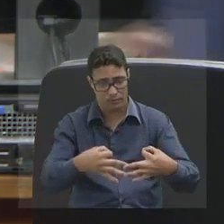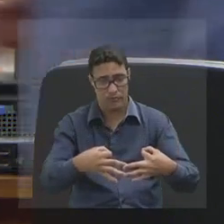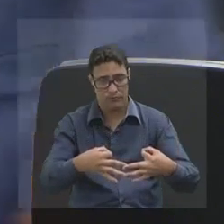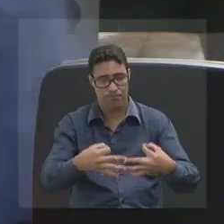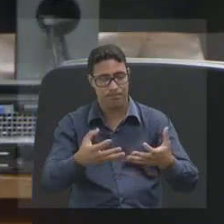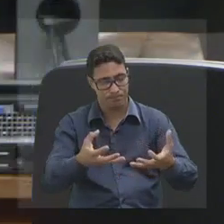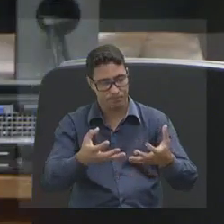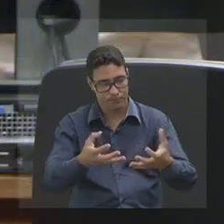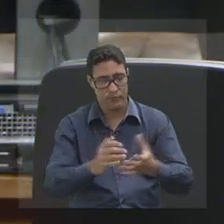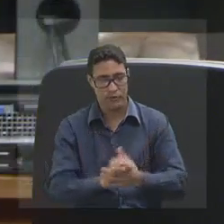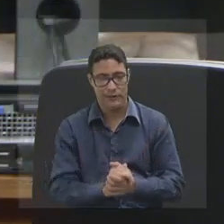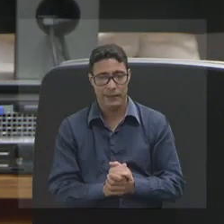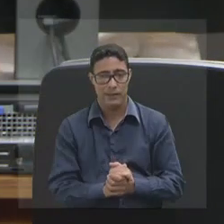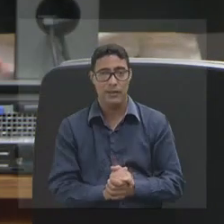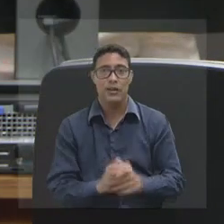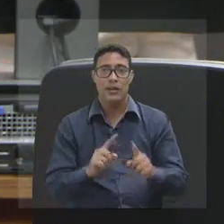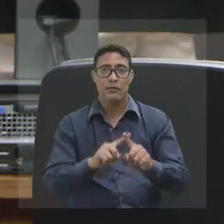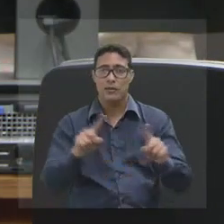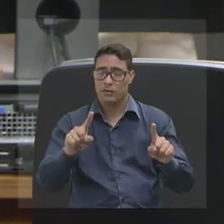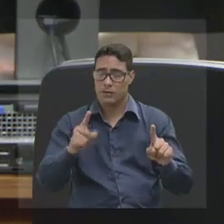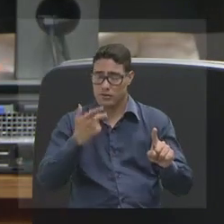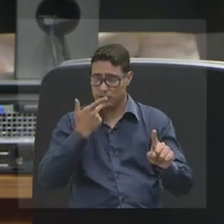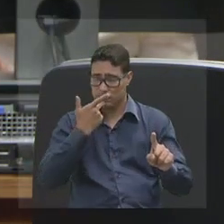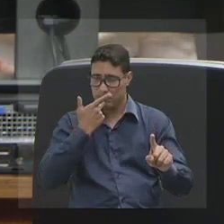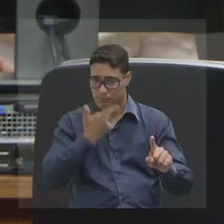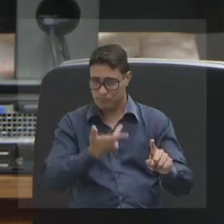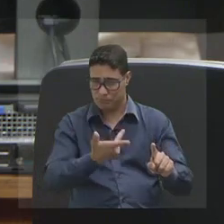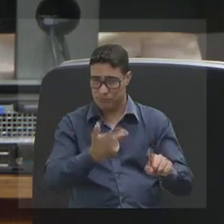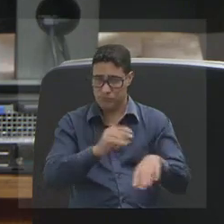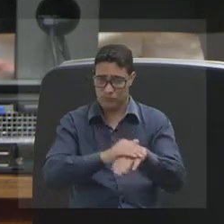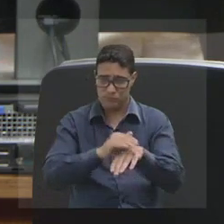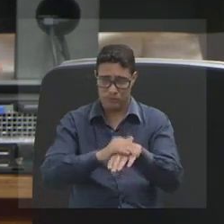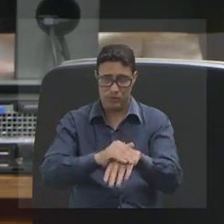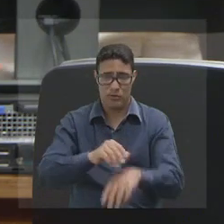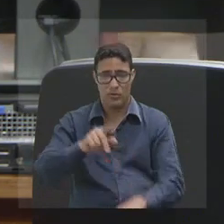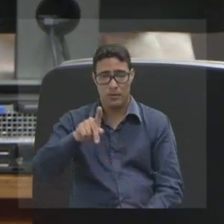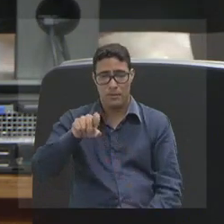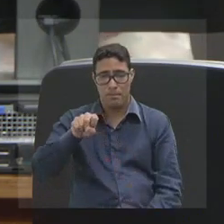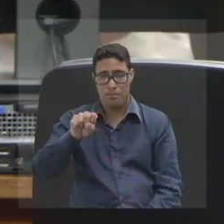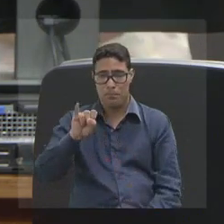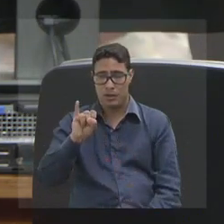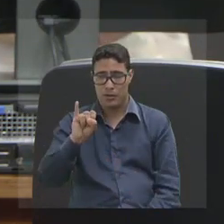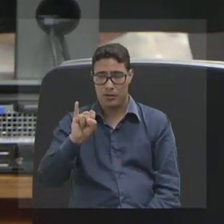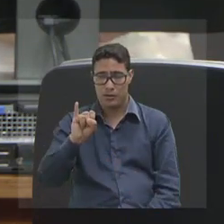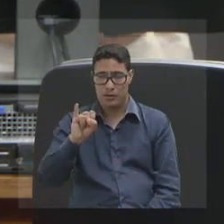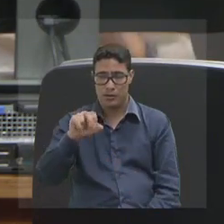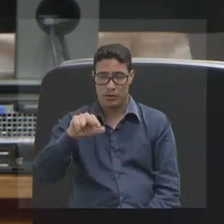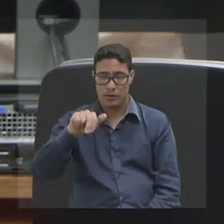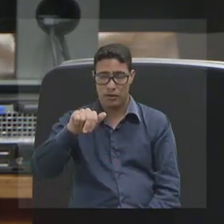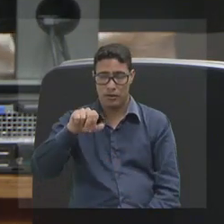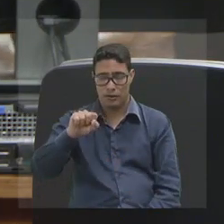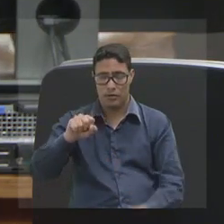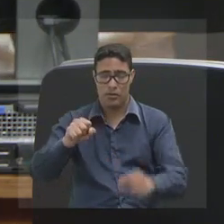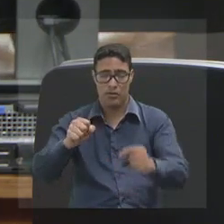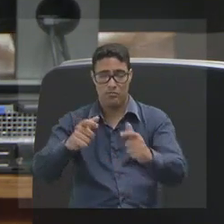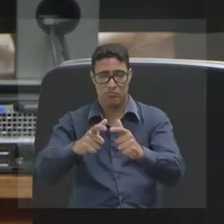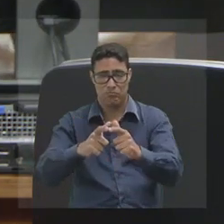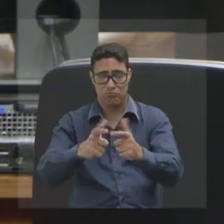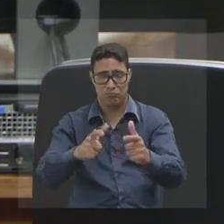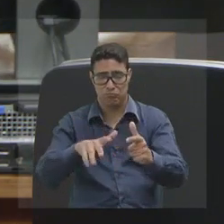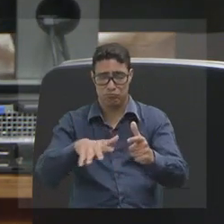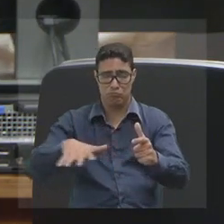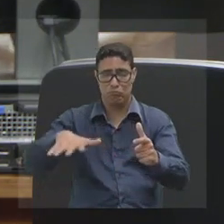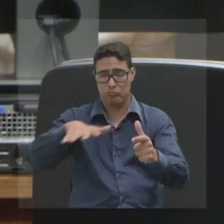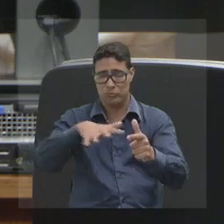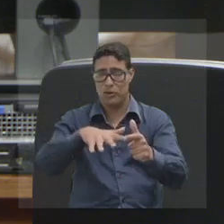como nós temos tratado da questão dos piscinões e tem tido o apoio da secretaria o apoio